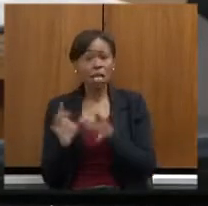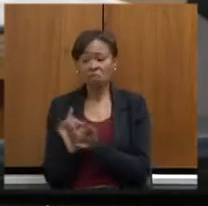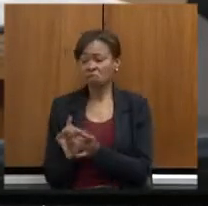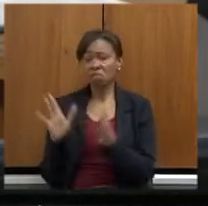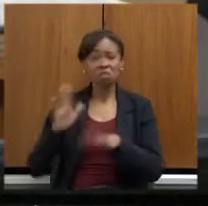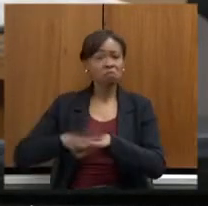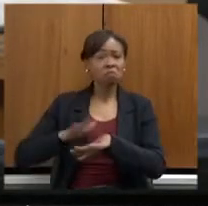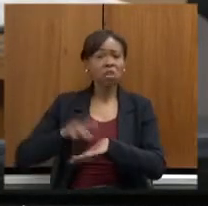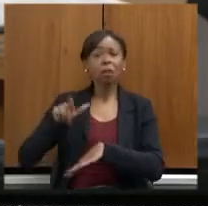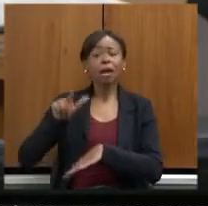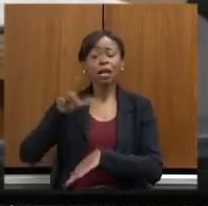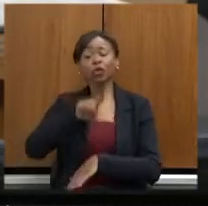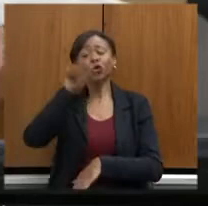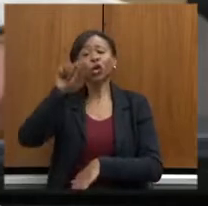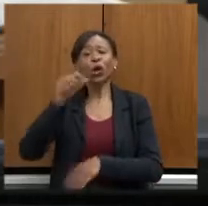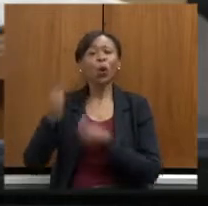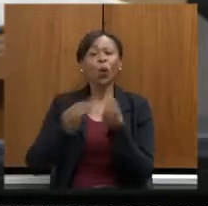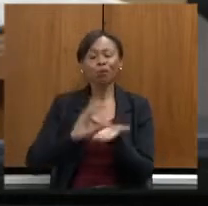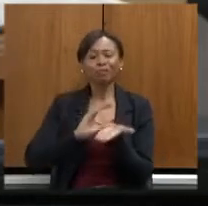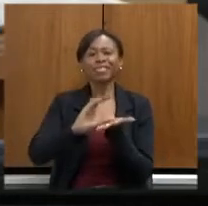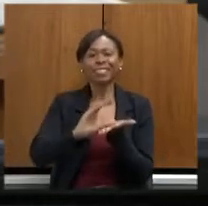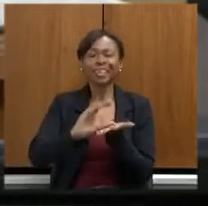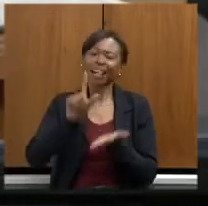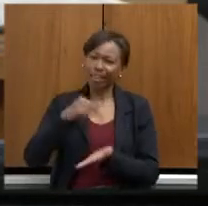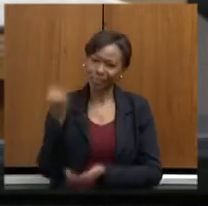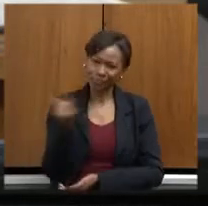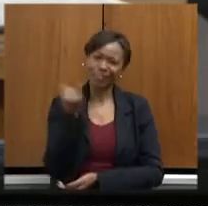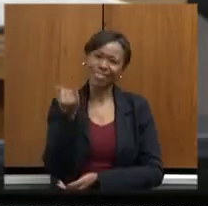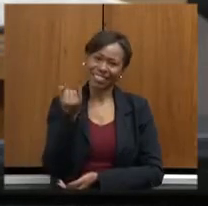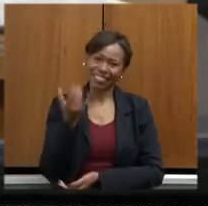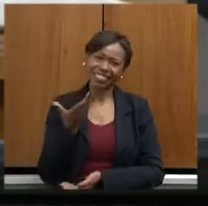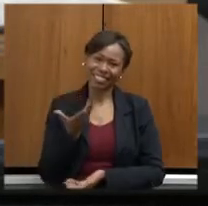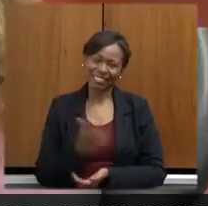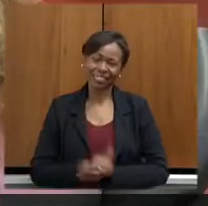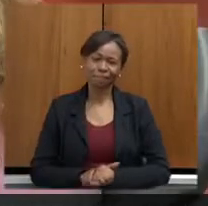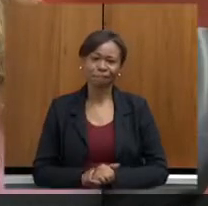investir entendeu então isso é fundamental tá